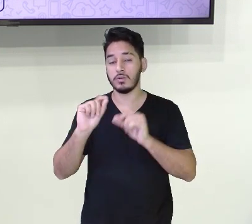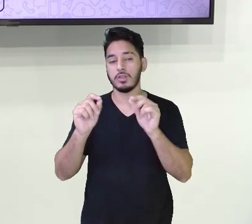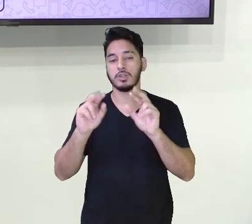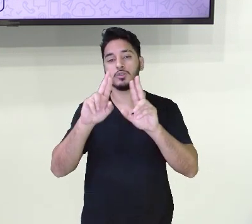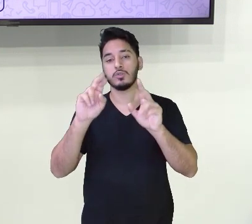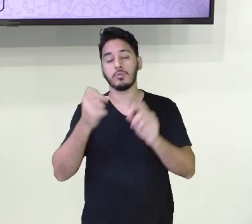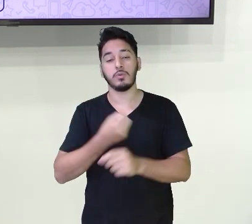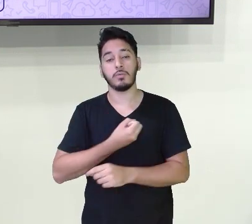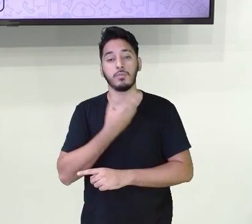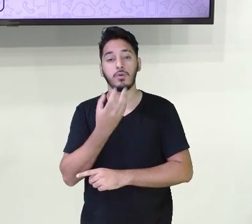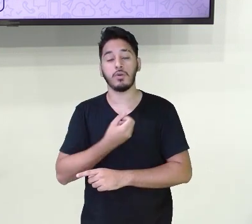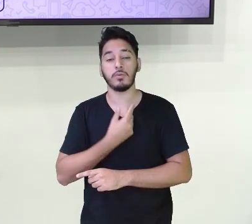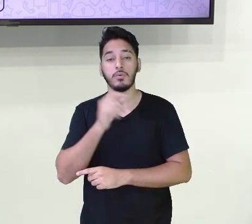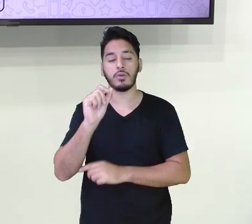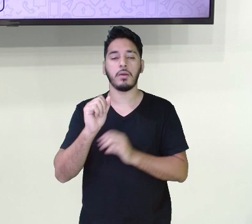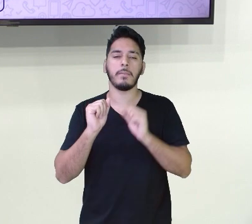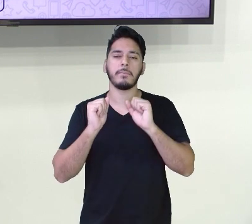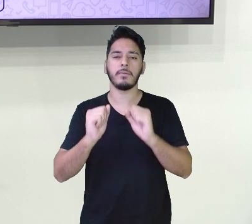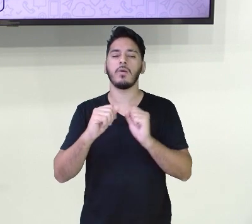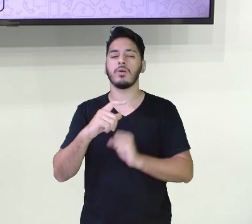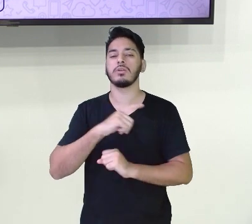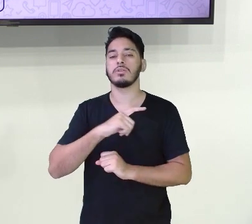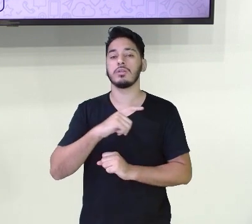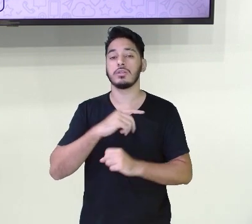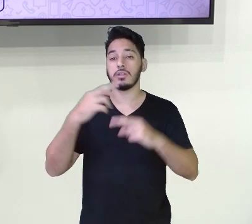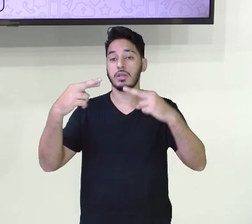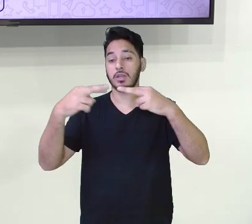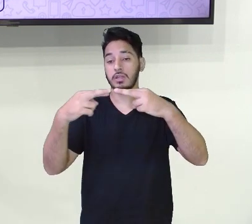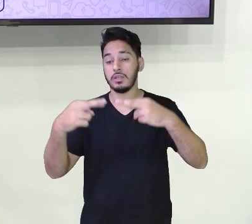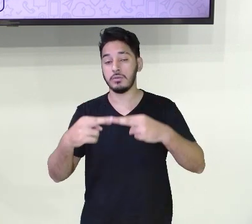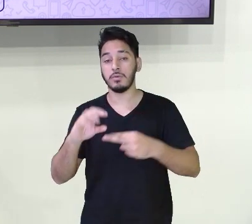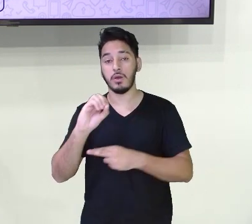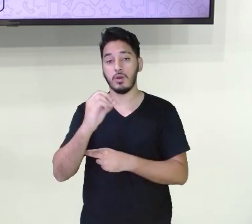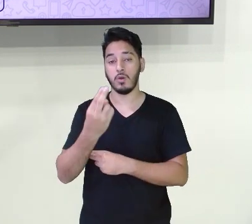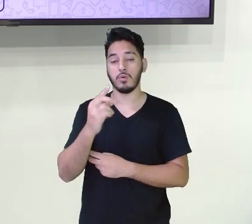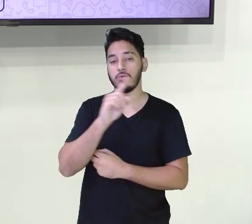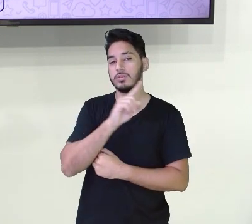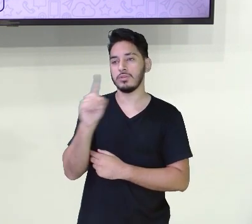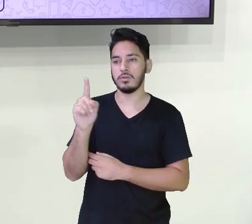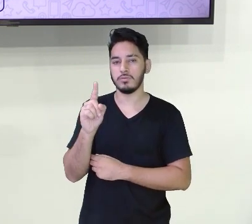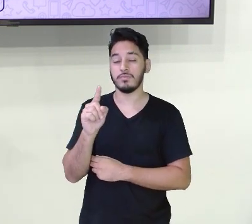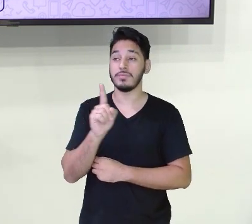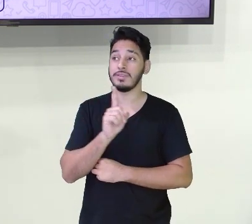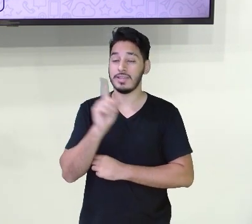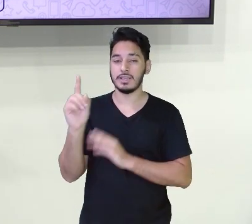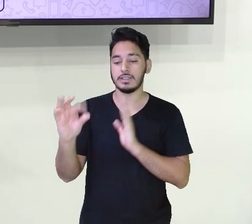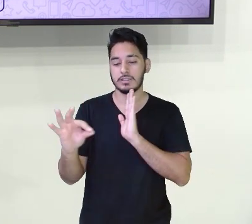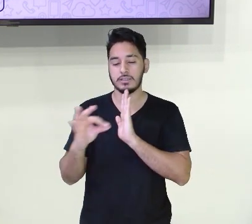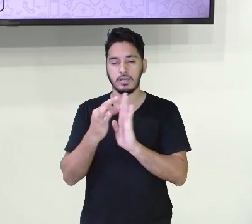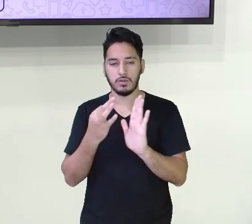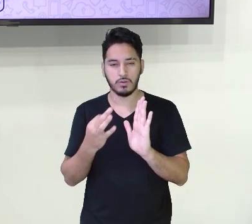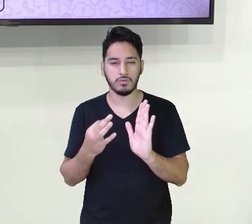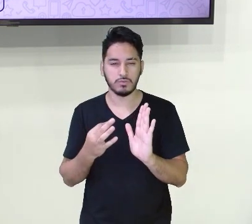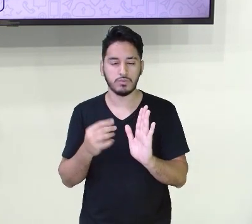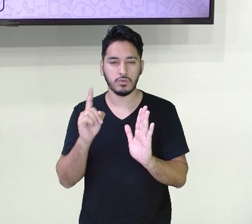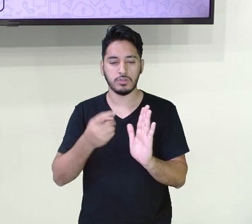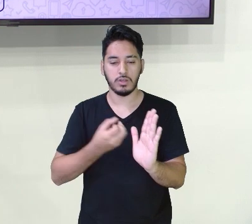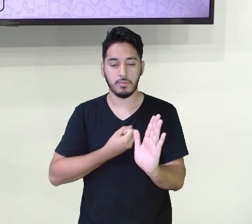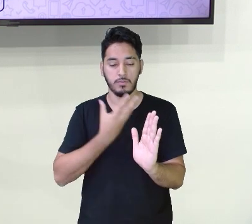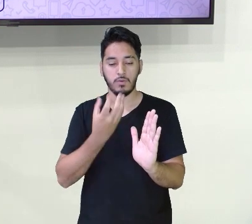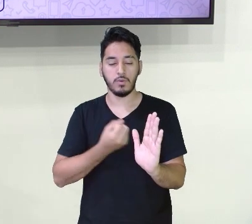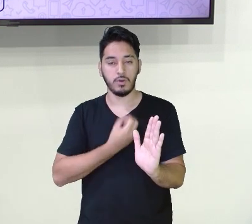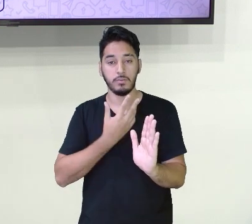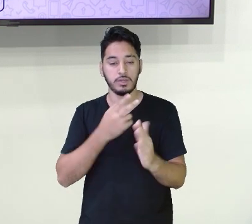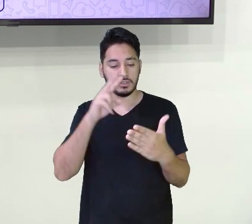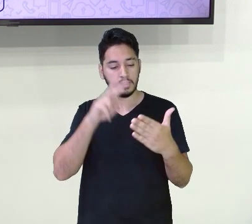poema, é que ele pode ter rima ou não. No caso, esse autor aí, desse poema